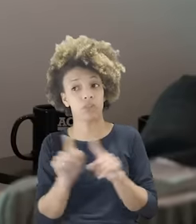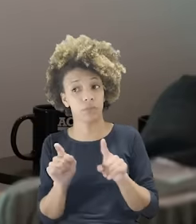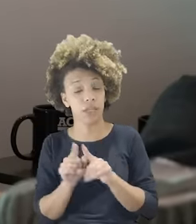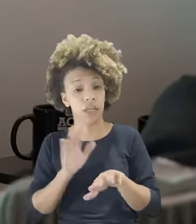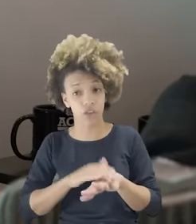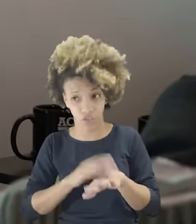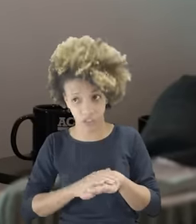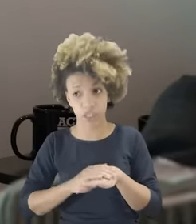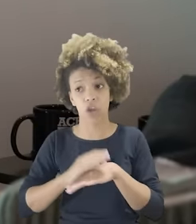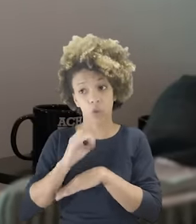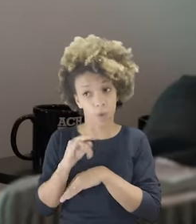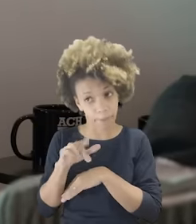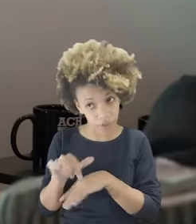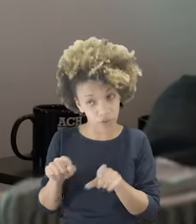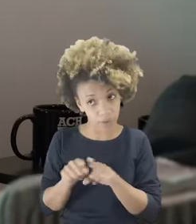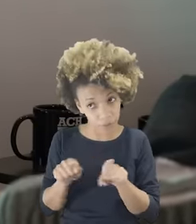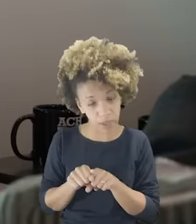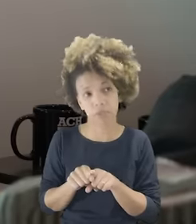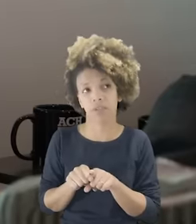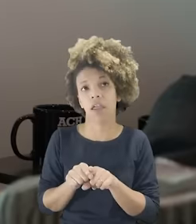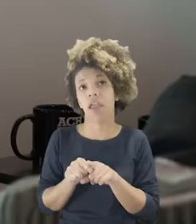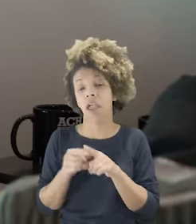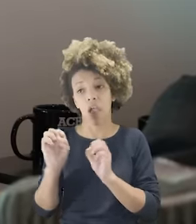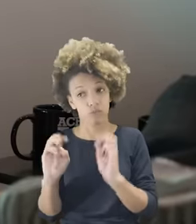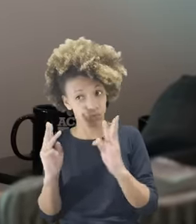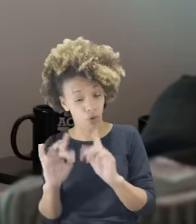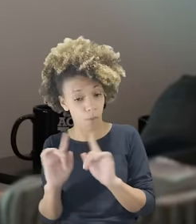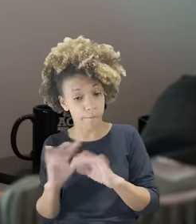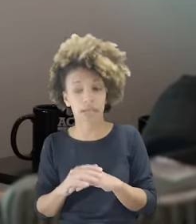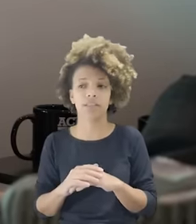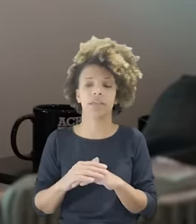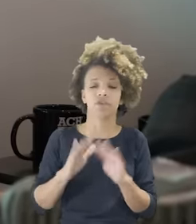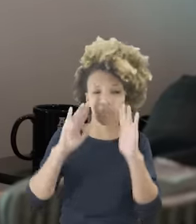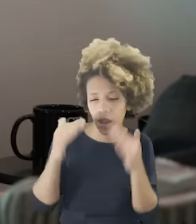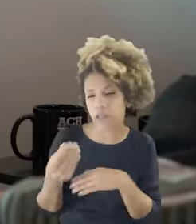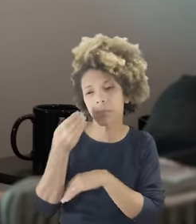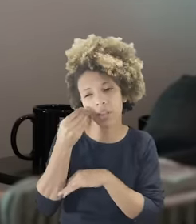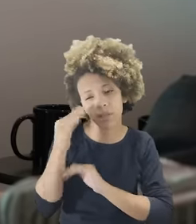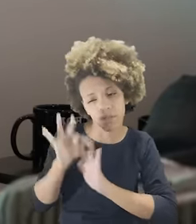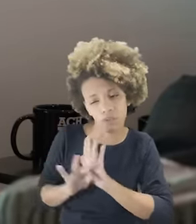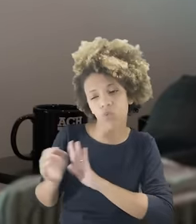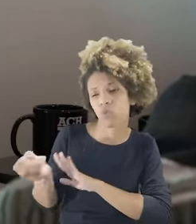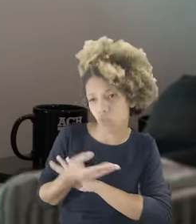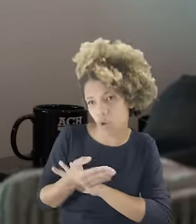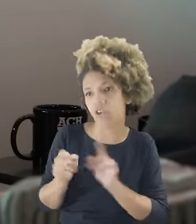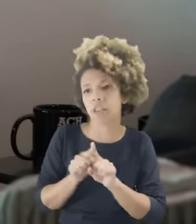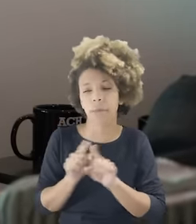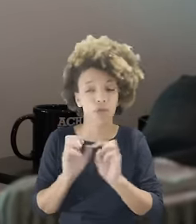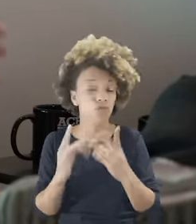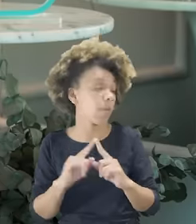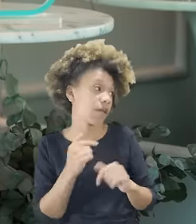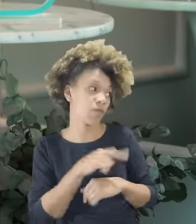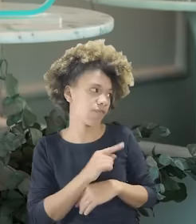versão que é para que eu faço muito em Comedy também que daí é um pouco do show da Rosângela mas aí com mais pegada pra eu testar texto novo para